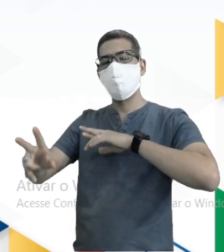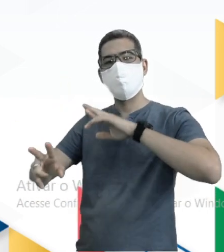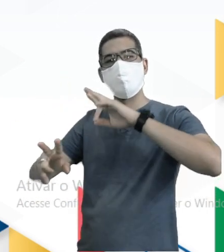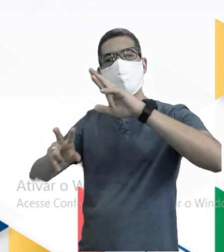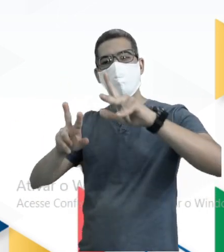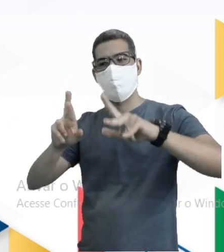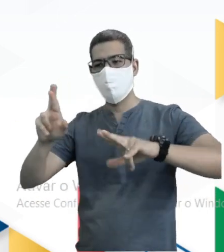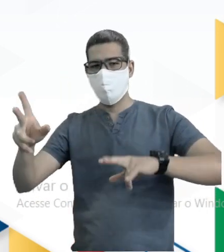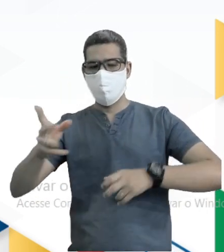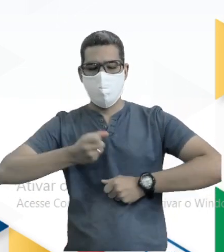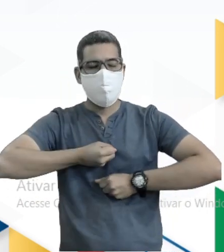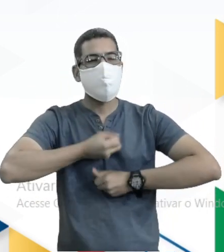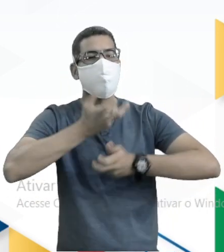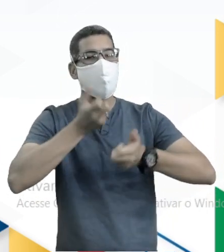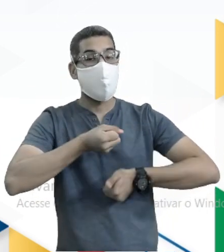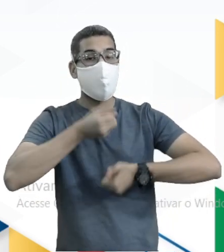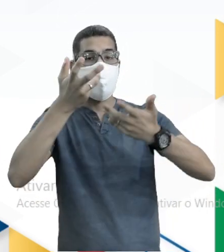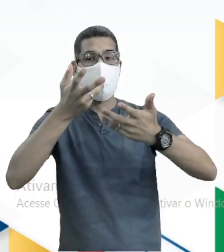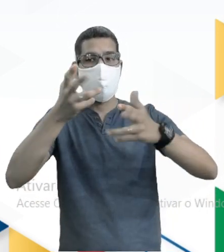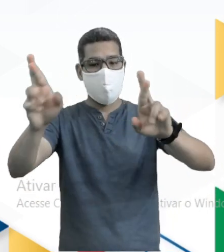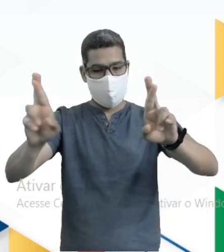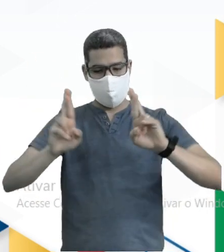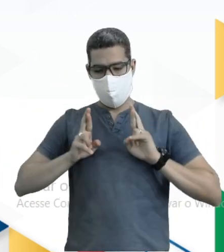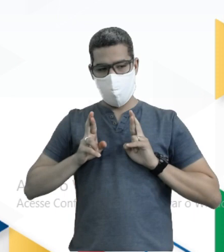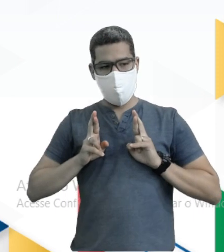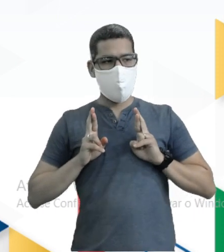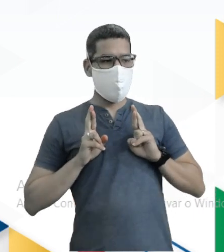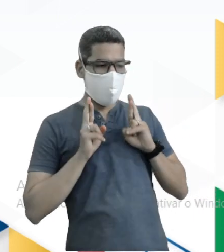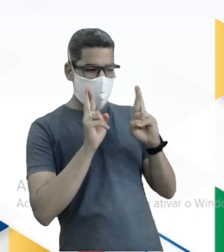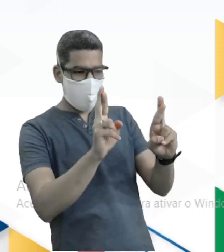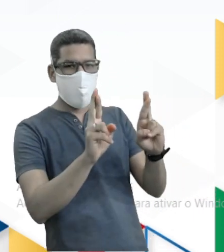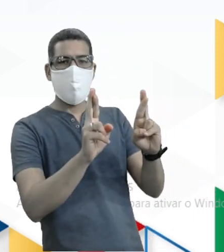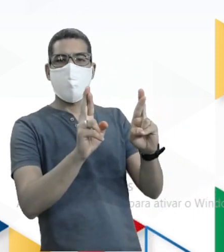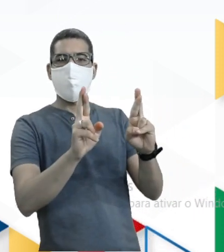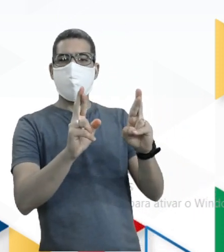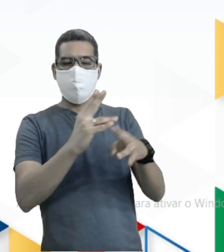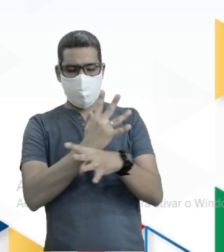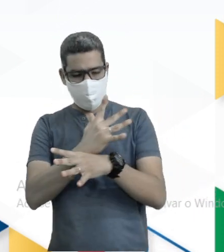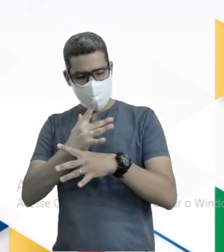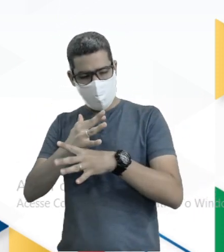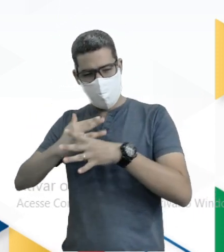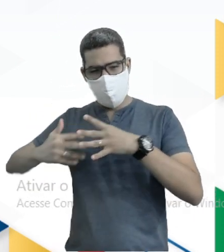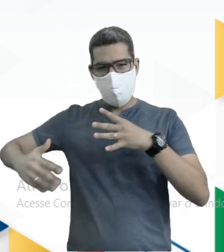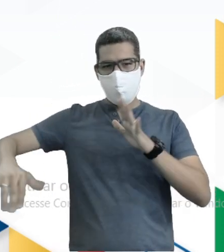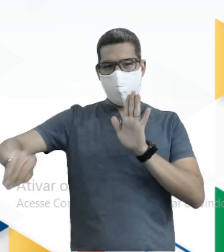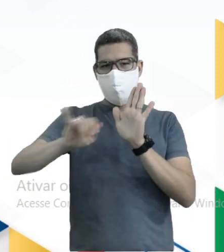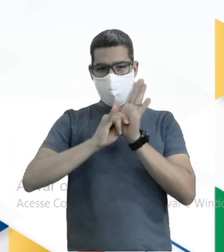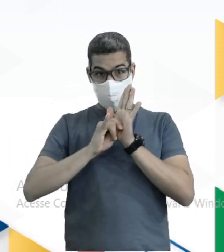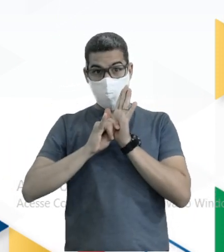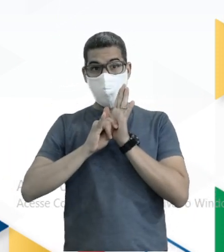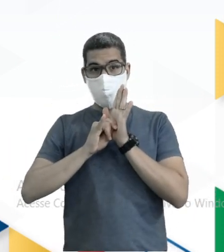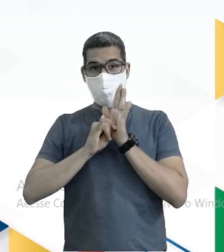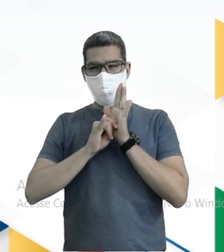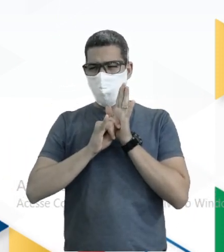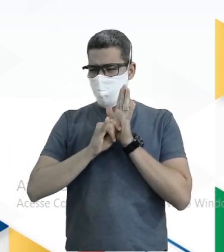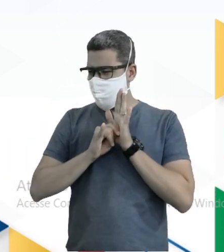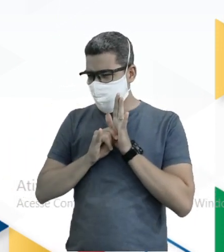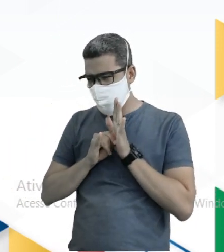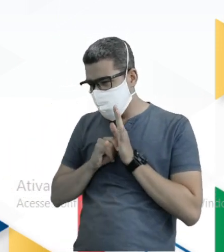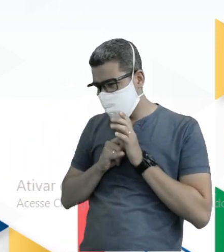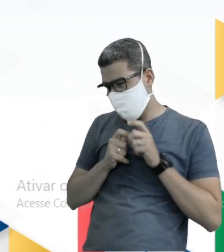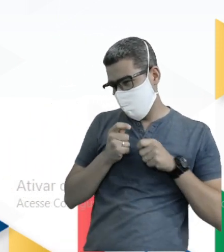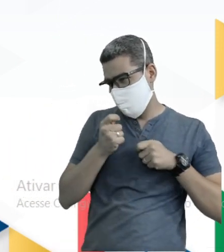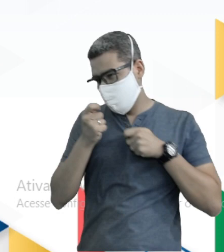informação, respeito e cidadania em permanente vigilância contra as tentativas de cessear